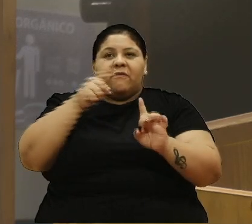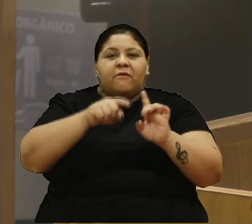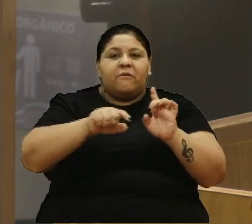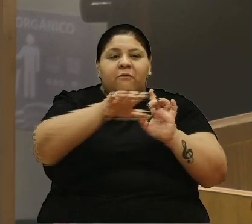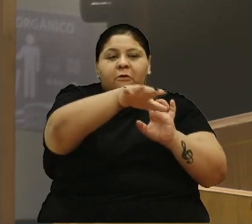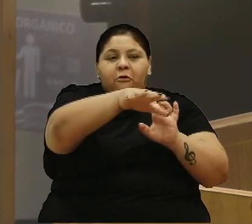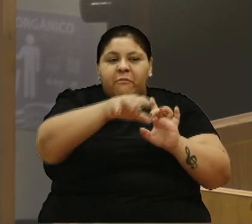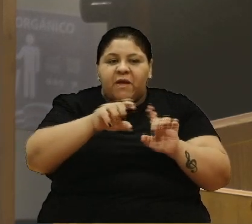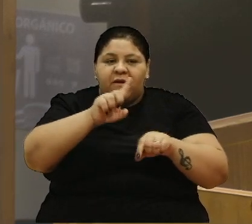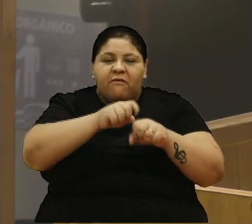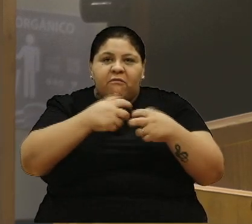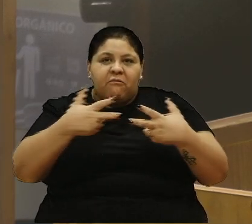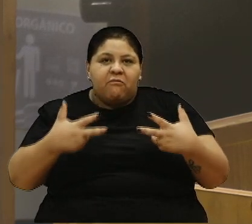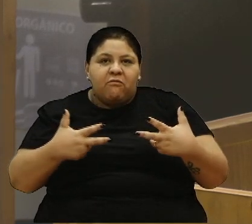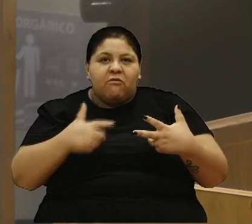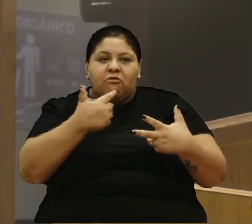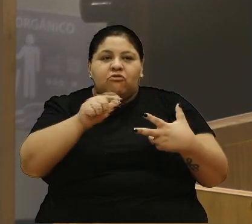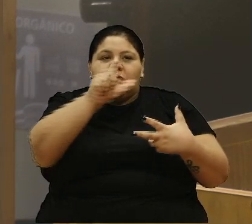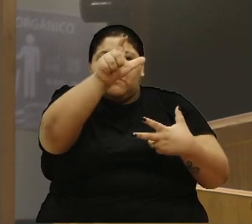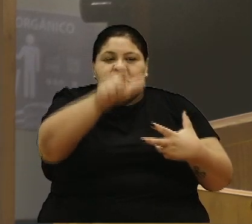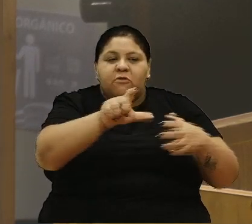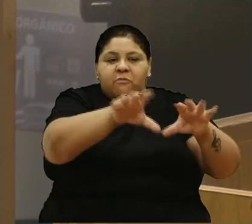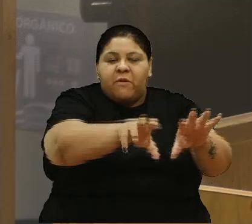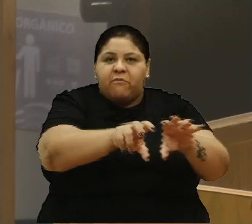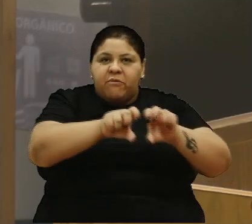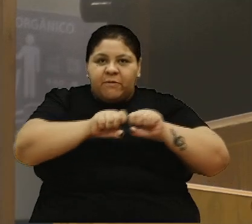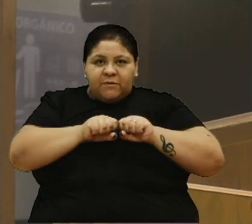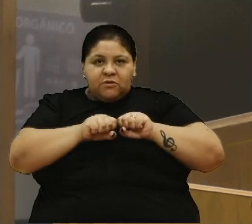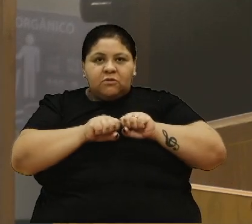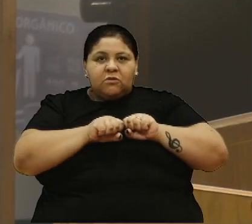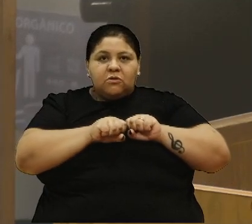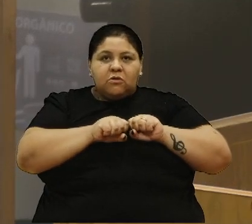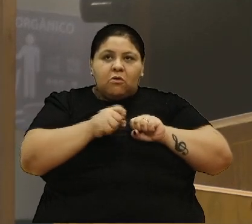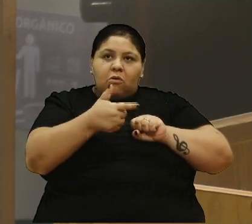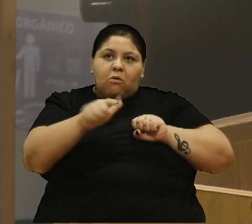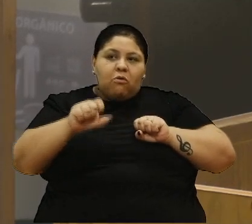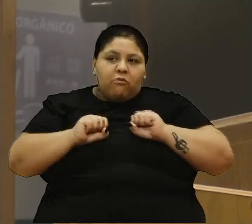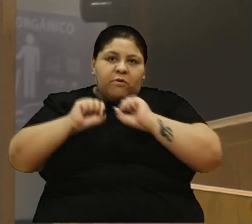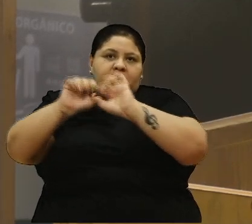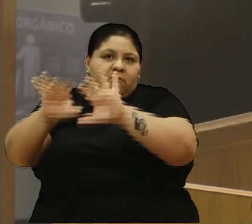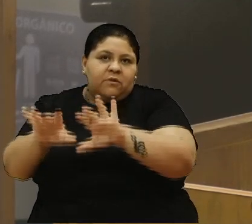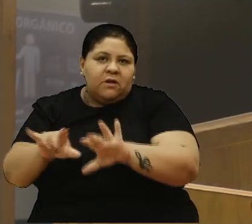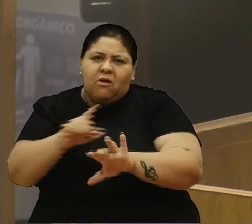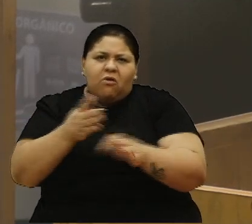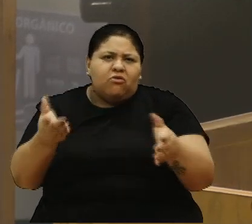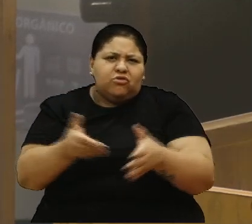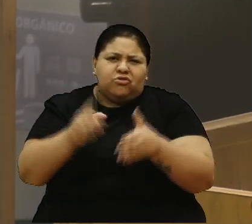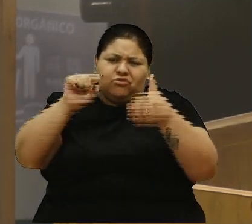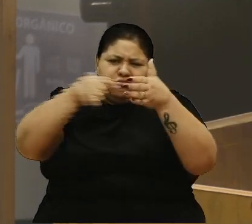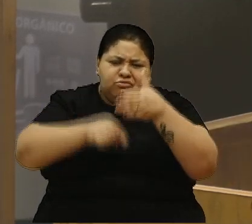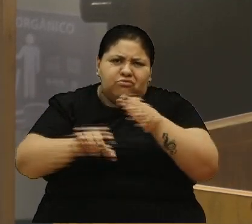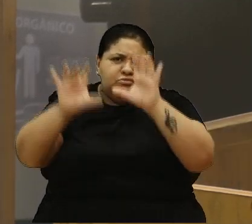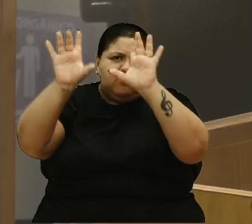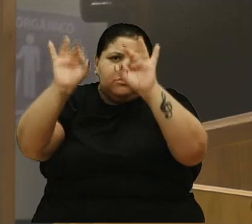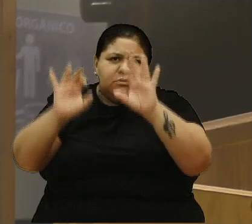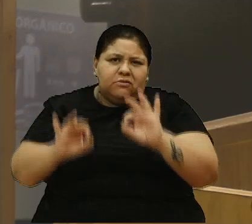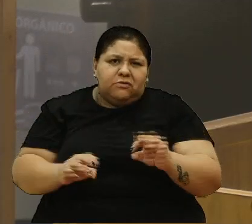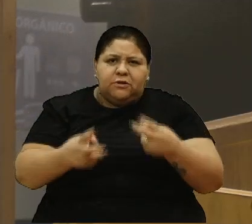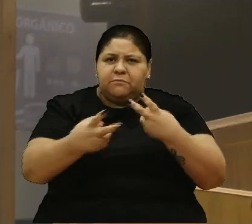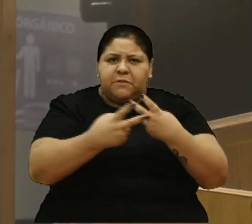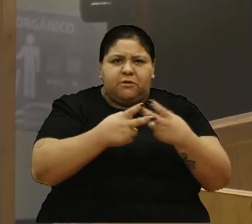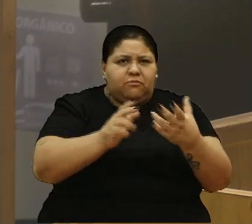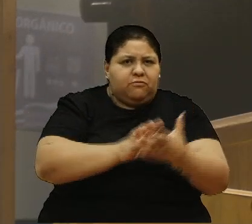bem imóvel alheio para si ou para outrem. E eu não estou entrando aqui nos detalhes de pena, de essas